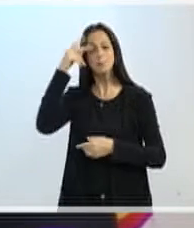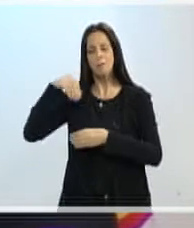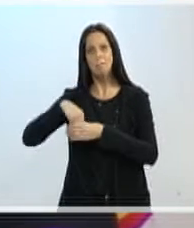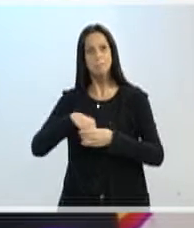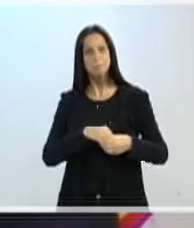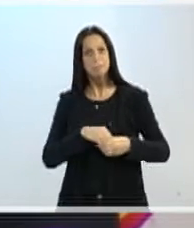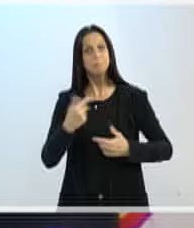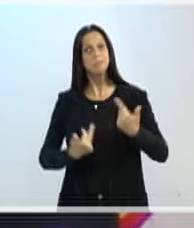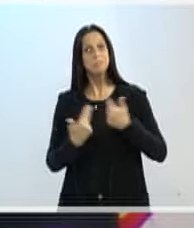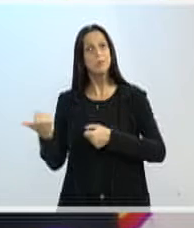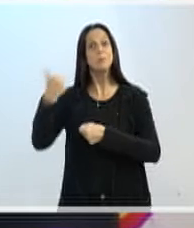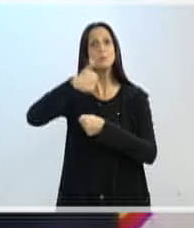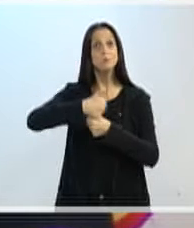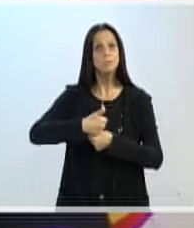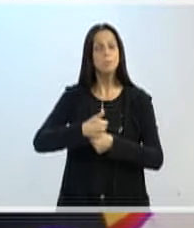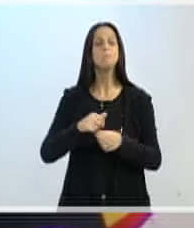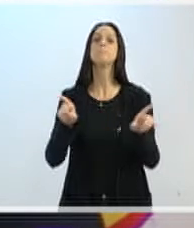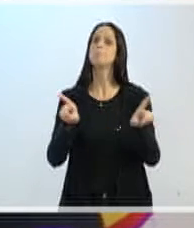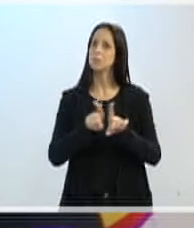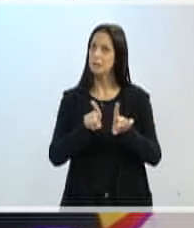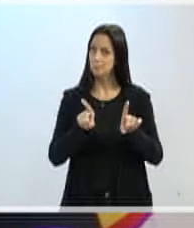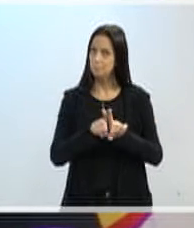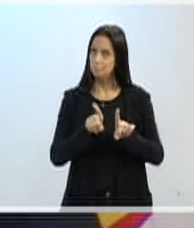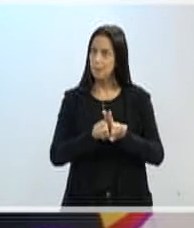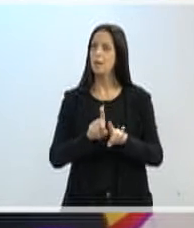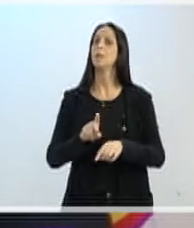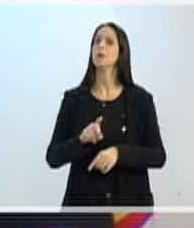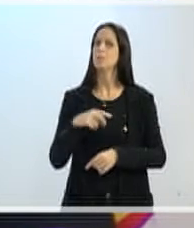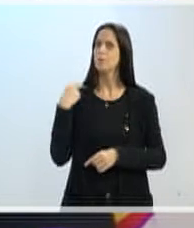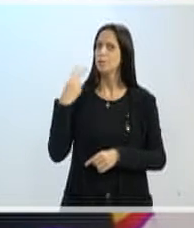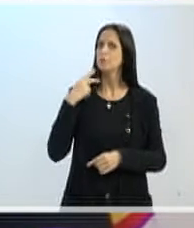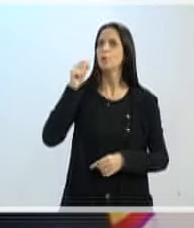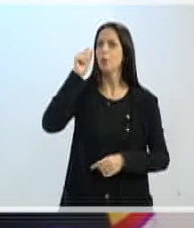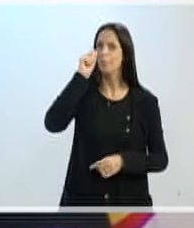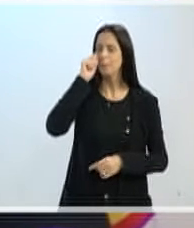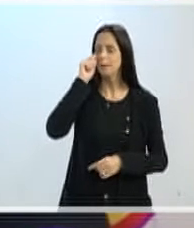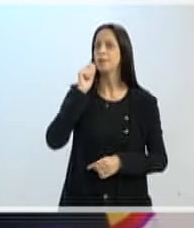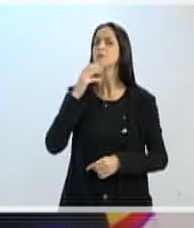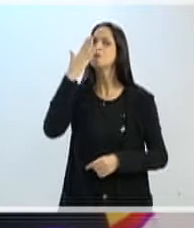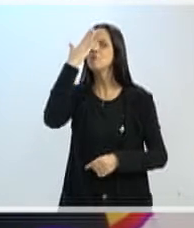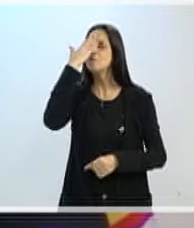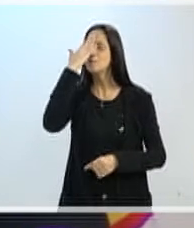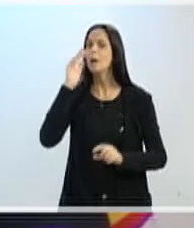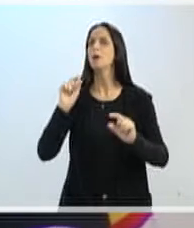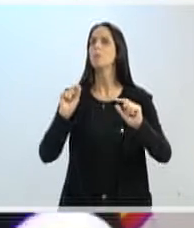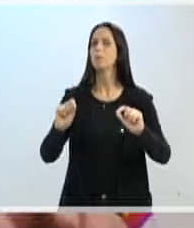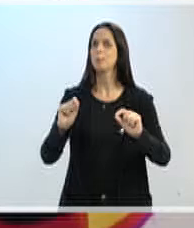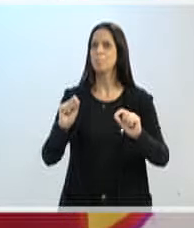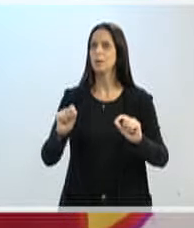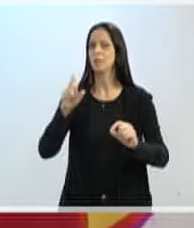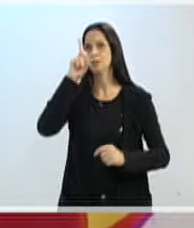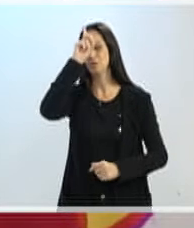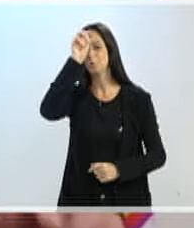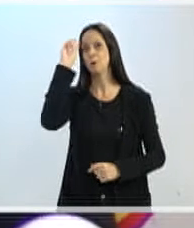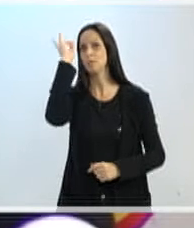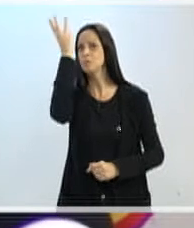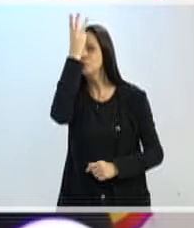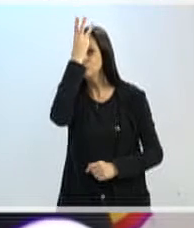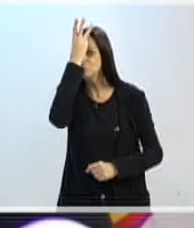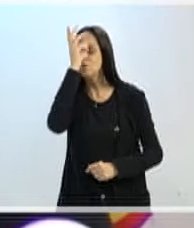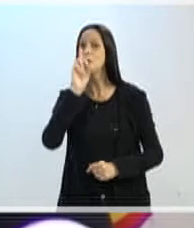até possui uma titulação nesse sentido, vereador Almir Vieira. Contudo, precisamos estar além de um mero